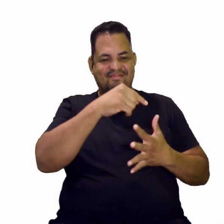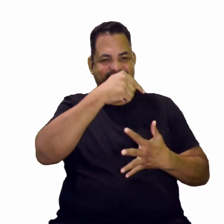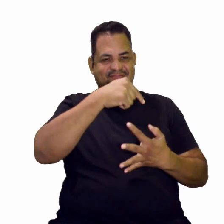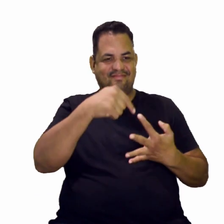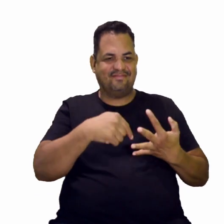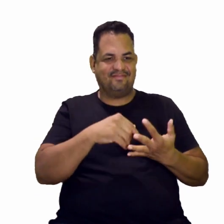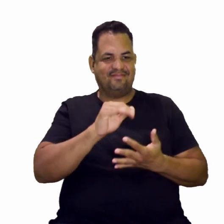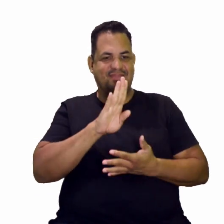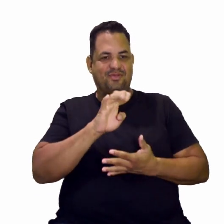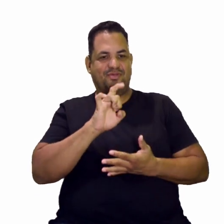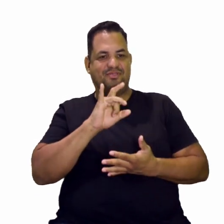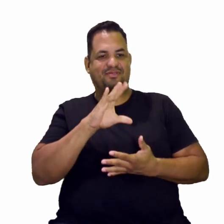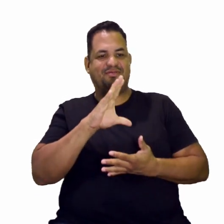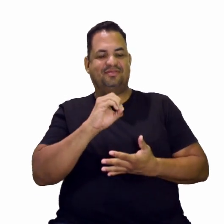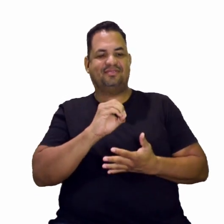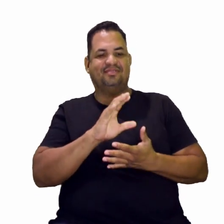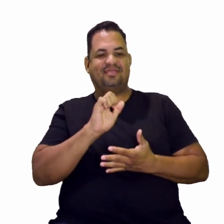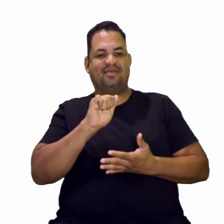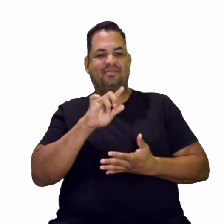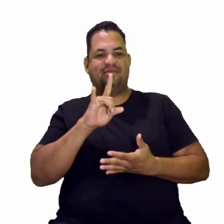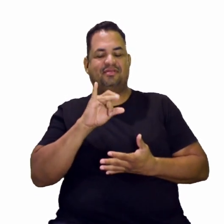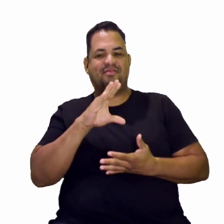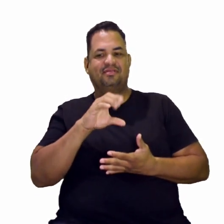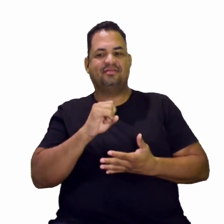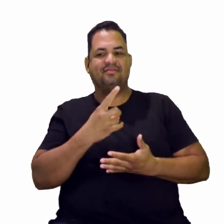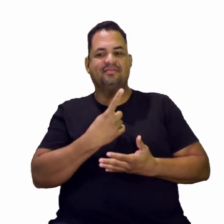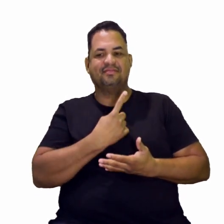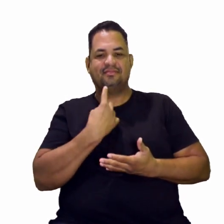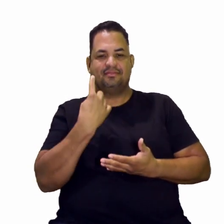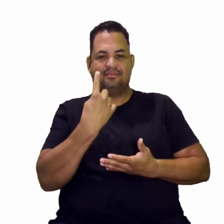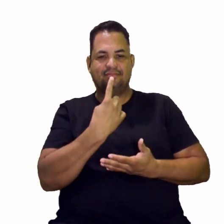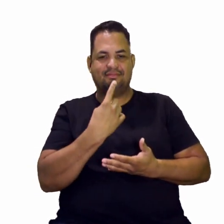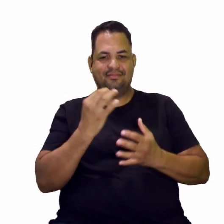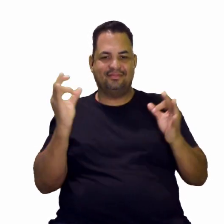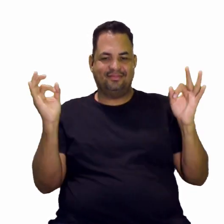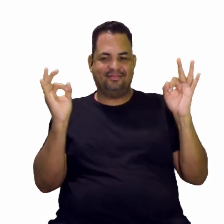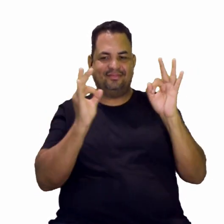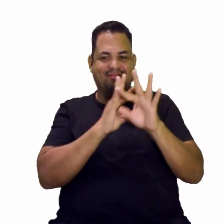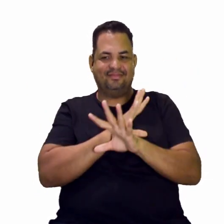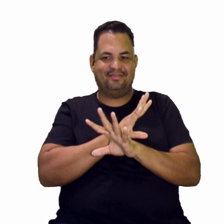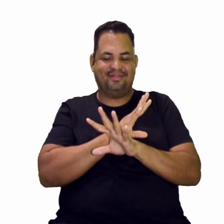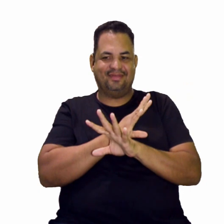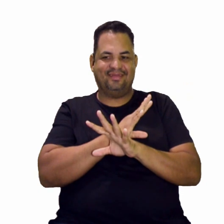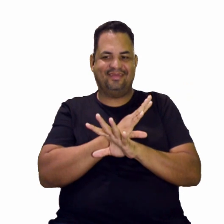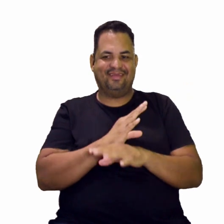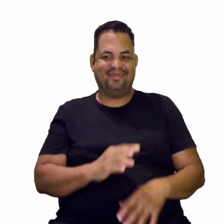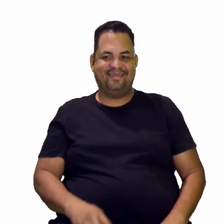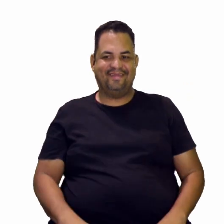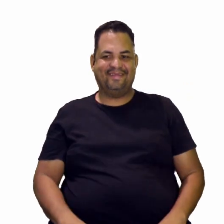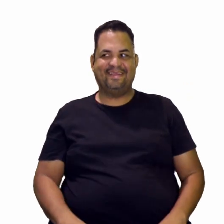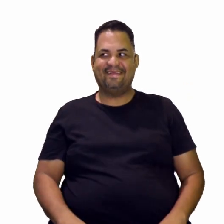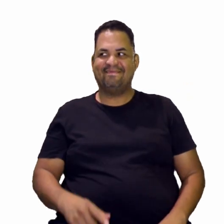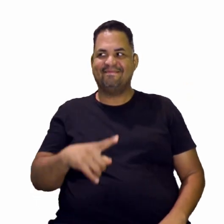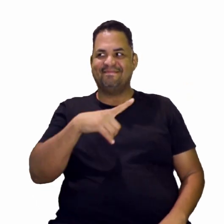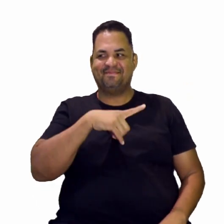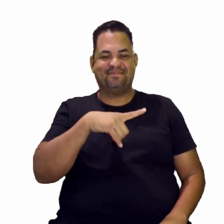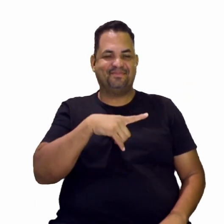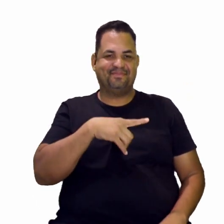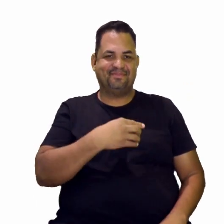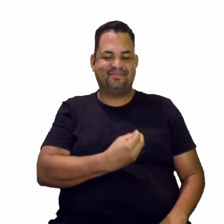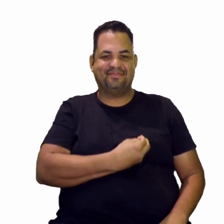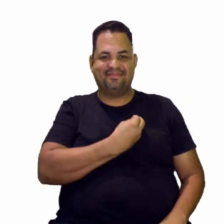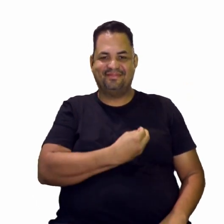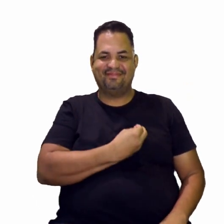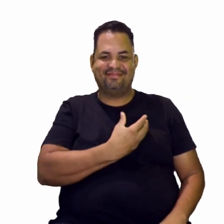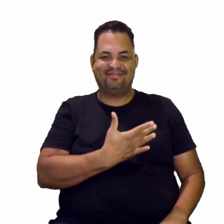e abióticos, né? A gente percebe, né? A gente concluiu que os componentes bióticos são aqueles que possuem vida, que são